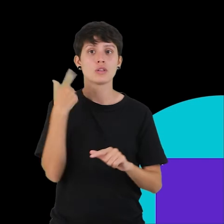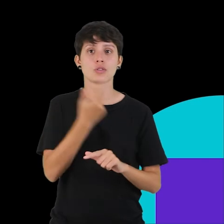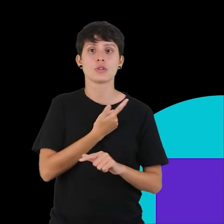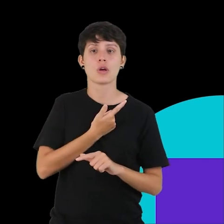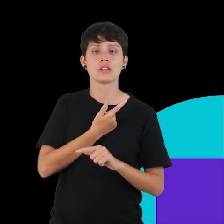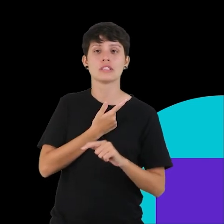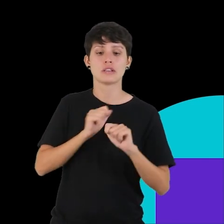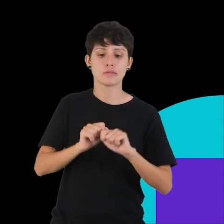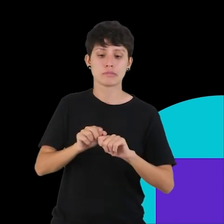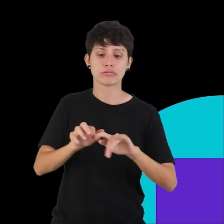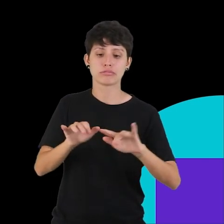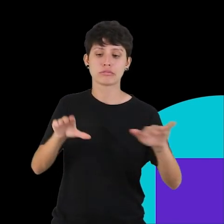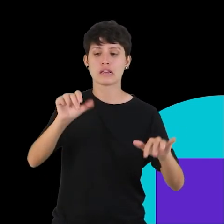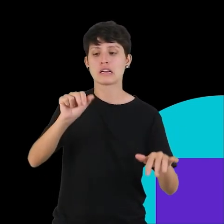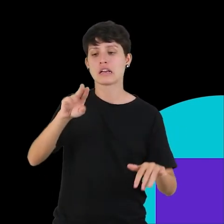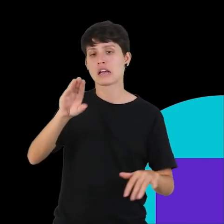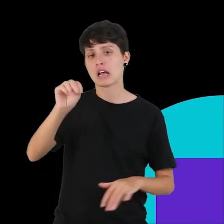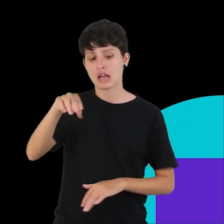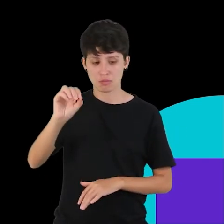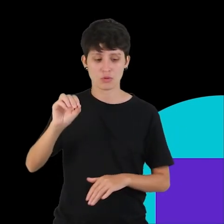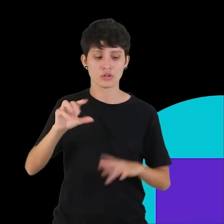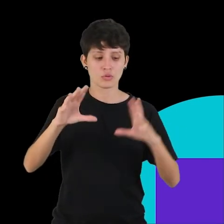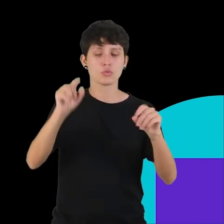acontecem. E elas são não lineares. O que isso quer dizer? Quer